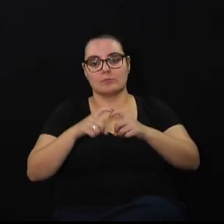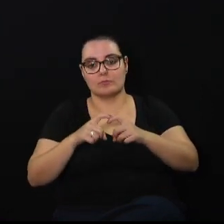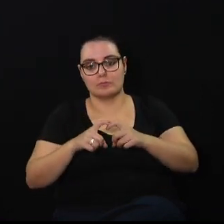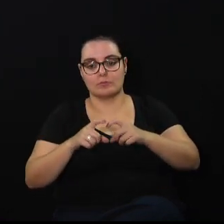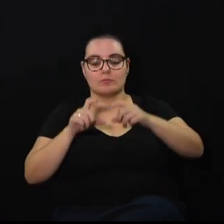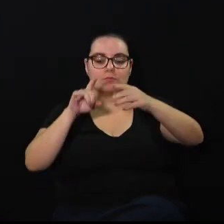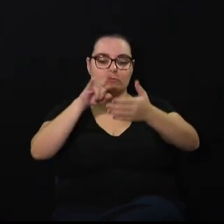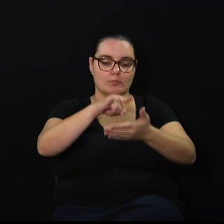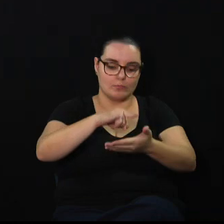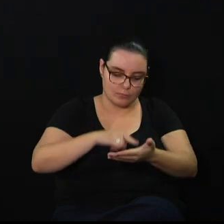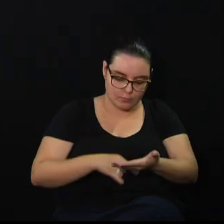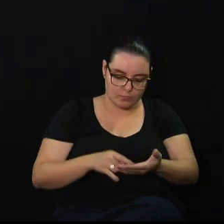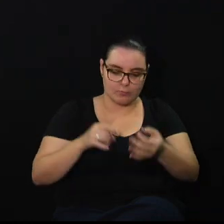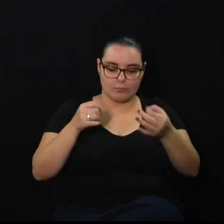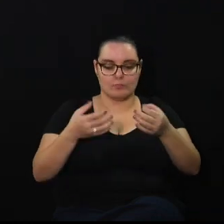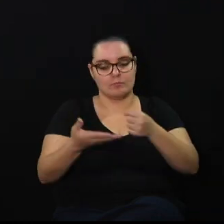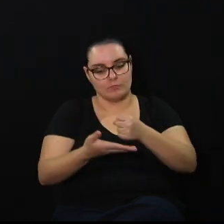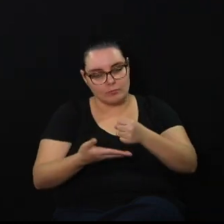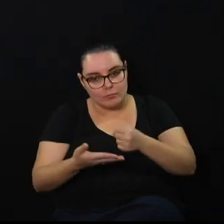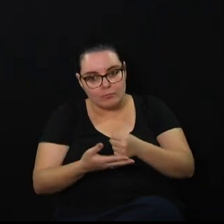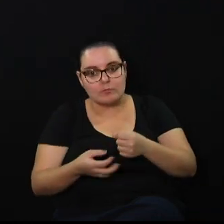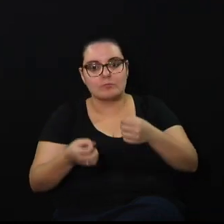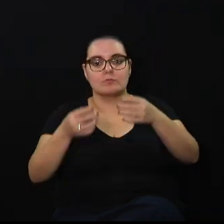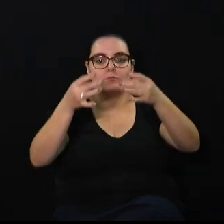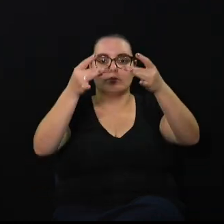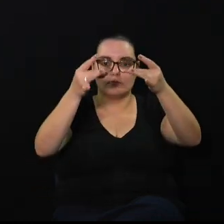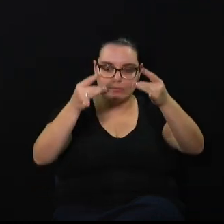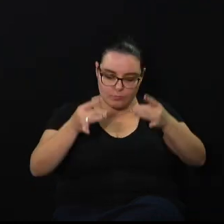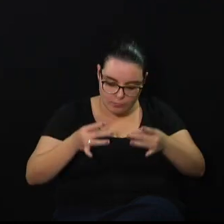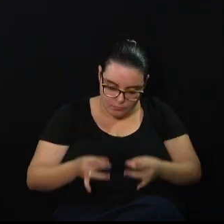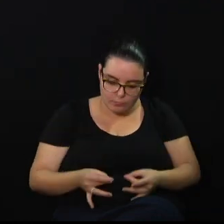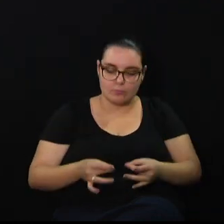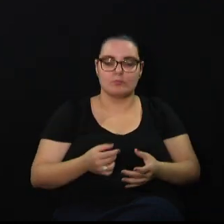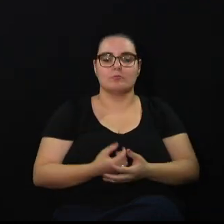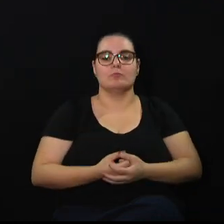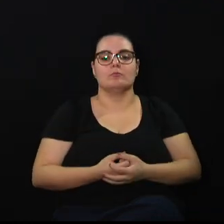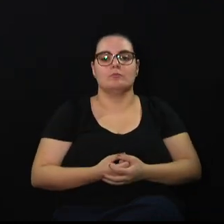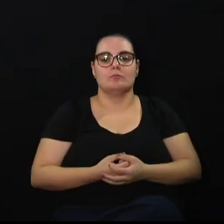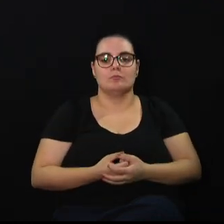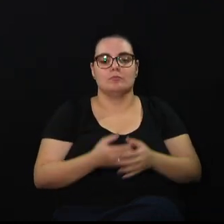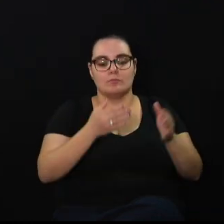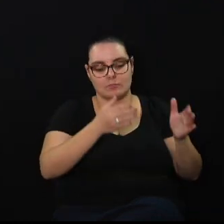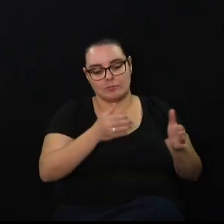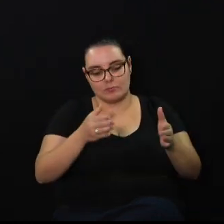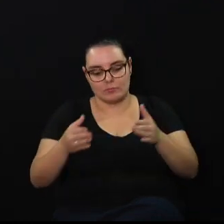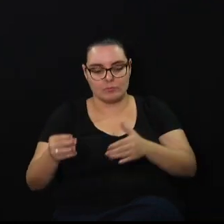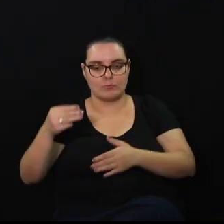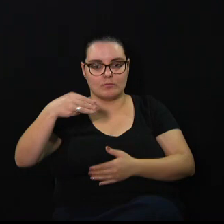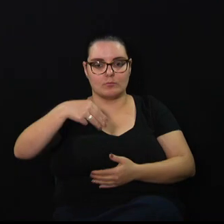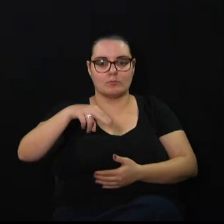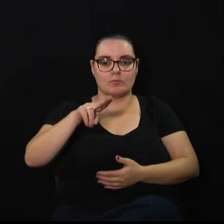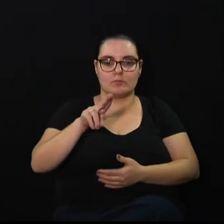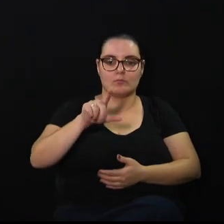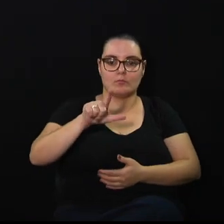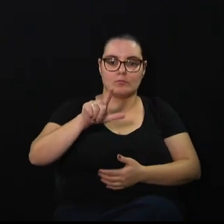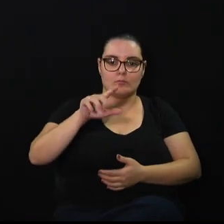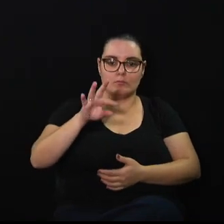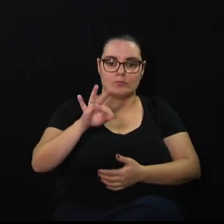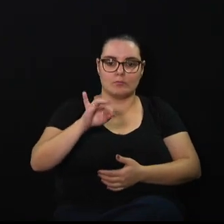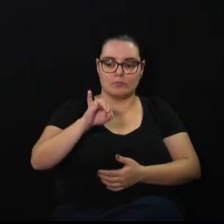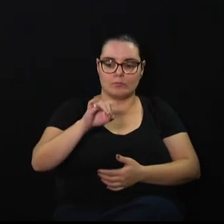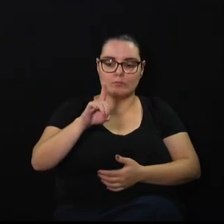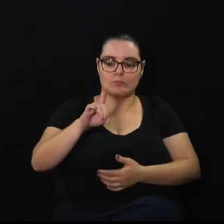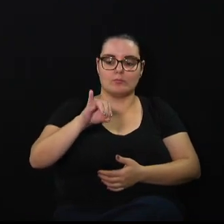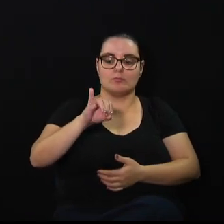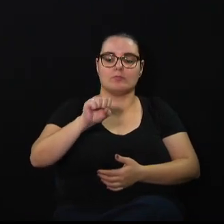laudo médico bem embasado com a descrição é de toda a rotina multidisciplinar a freqüência dessas rotinas